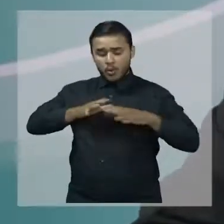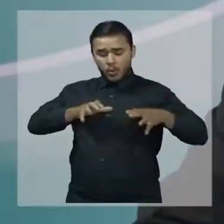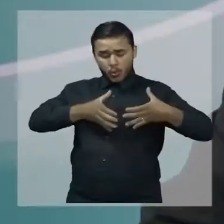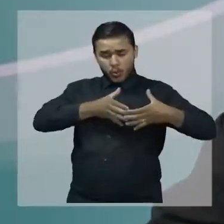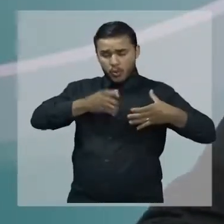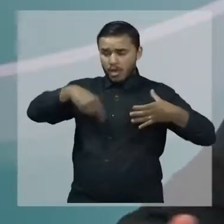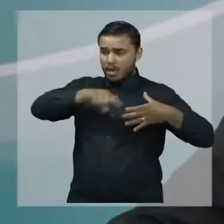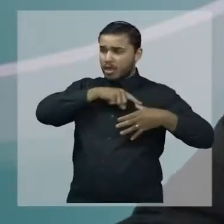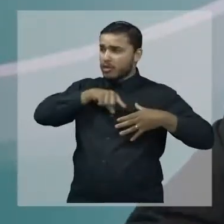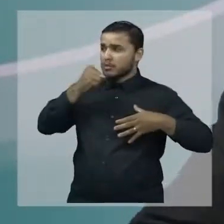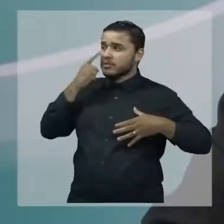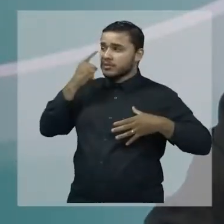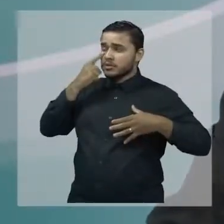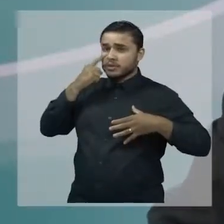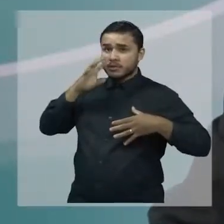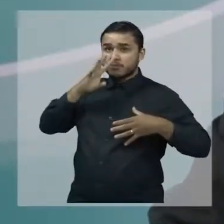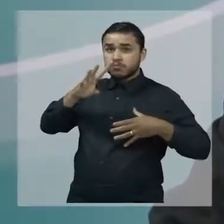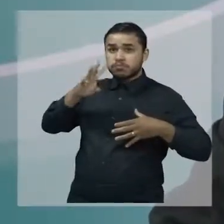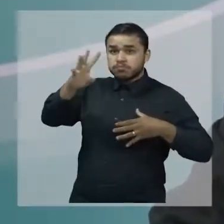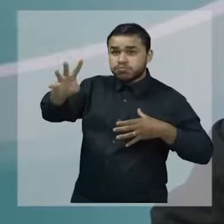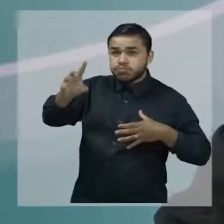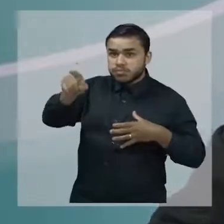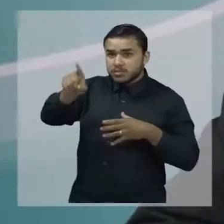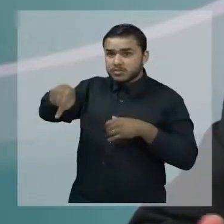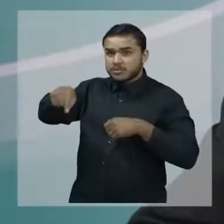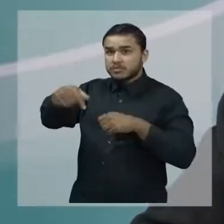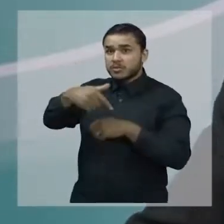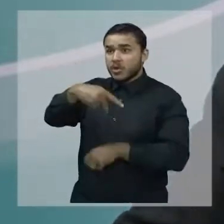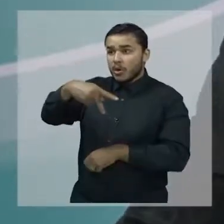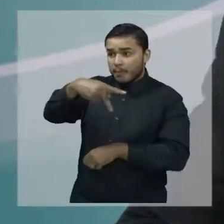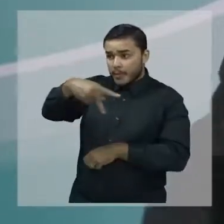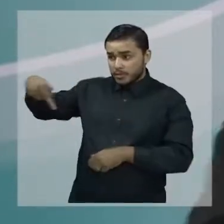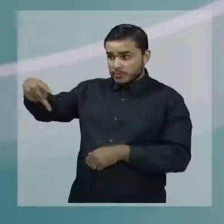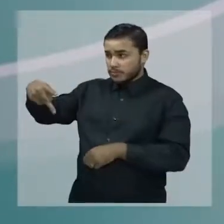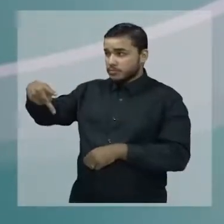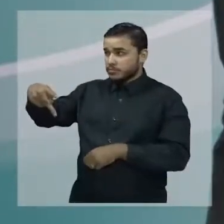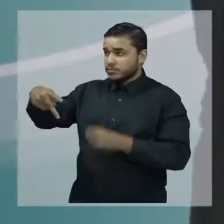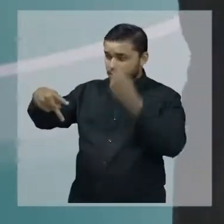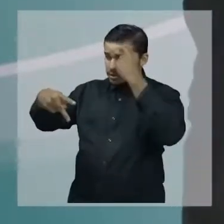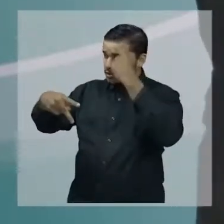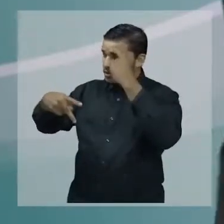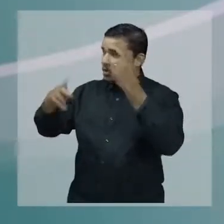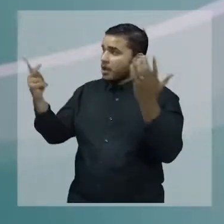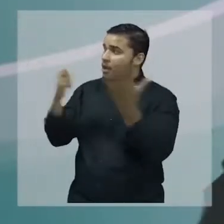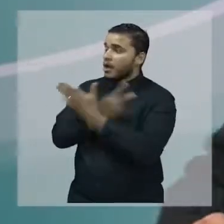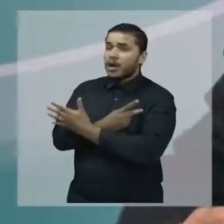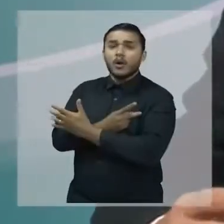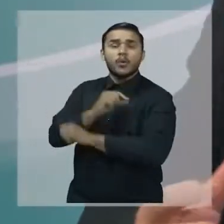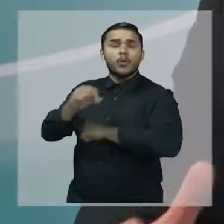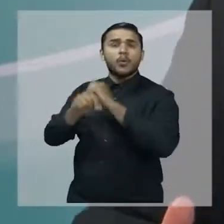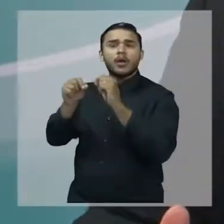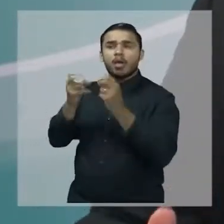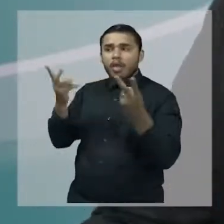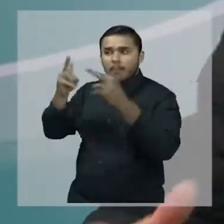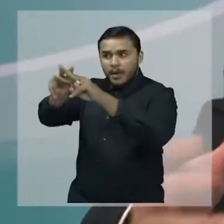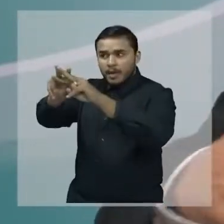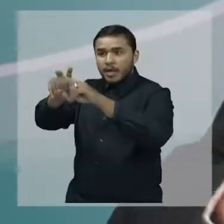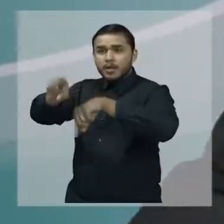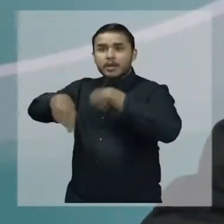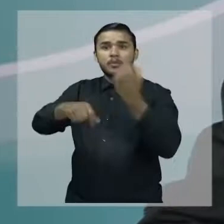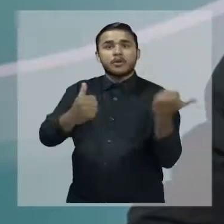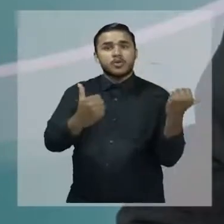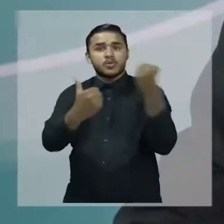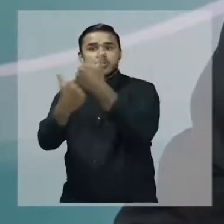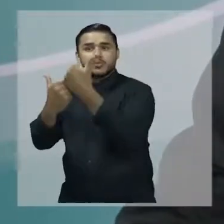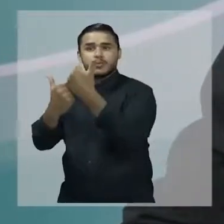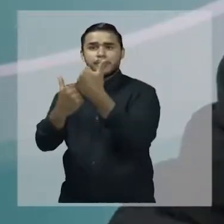esse poder substituindo ao político. E o que me surpreende realmente é como a classe política não reagiu a isso.